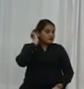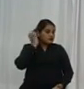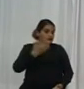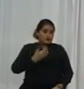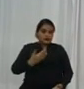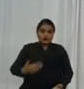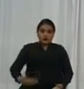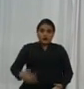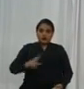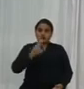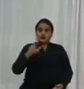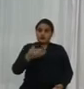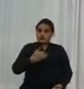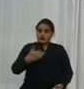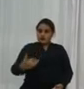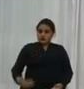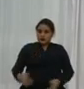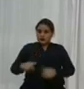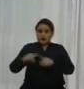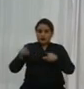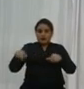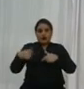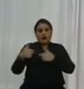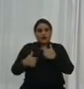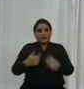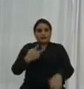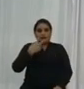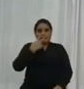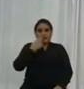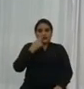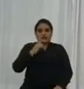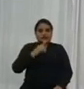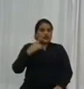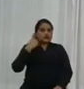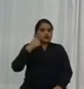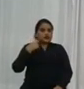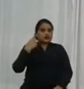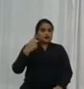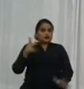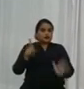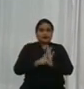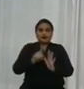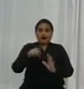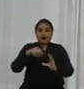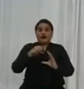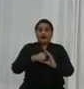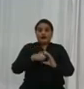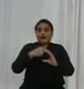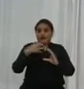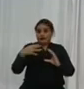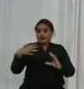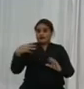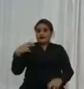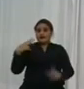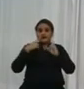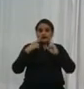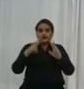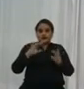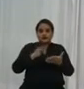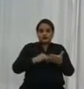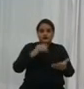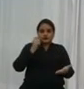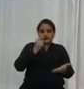trabalhar, é como se ele estivesse advogando em causa própria. Então, é o que caracteriza na visão do contribuinte. Então, o que eu quero pedir?